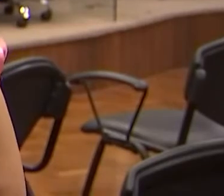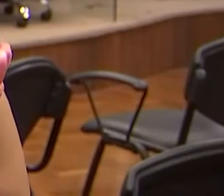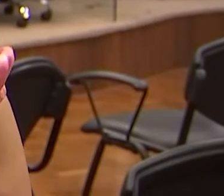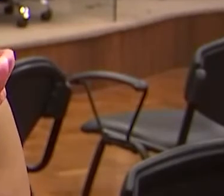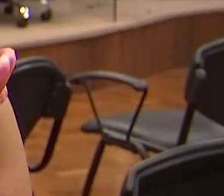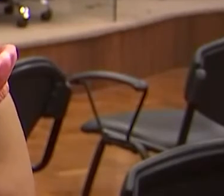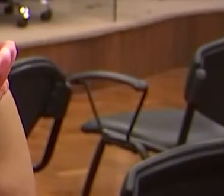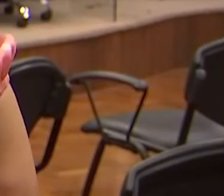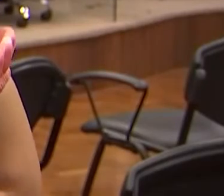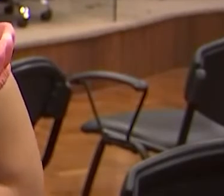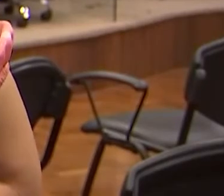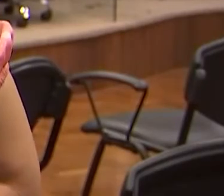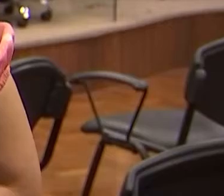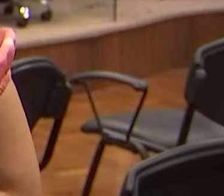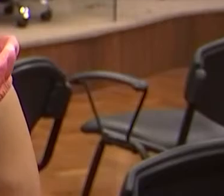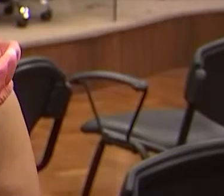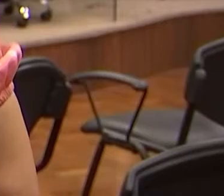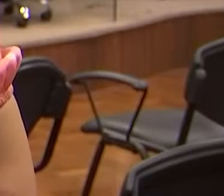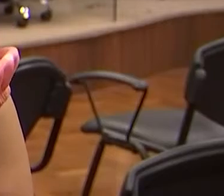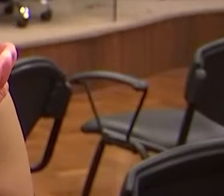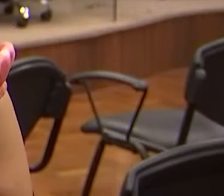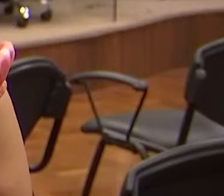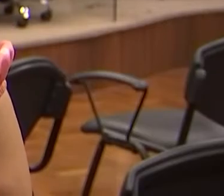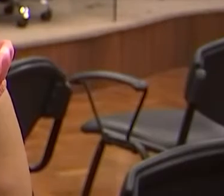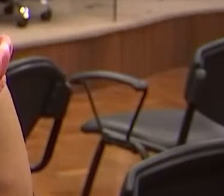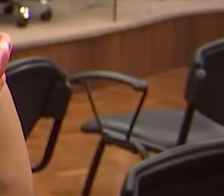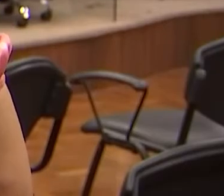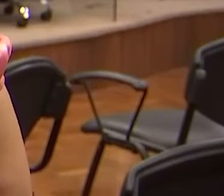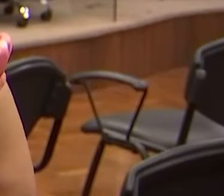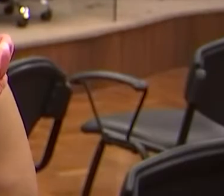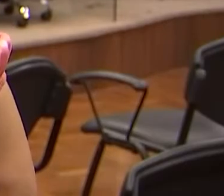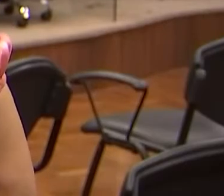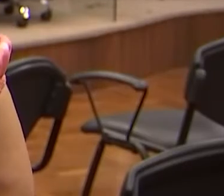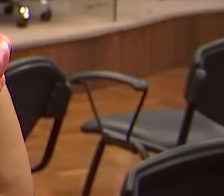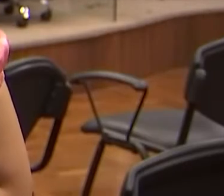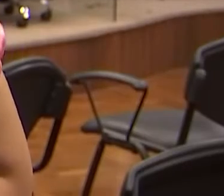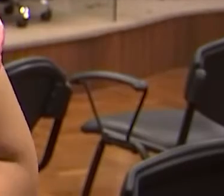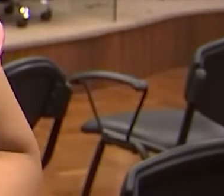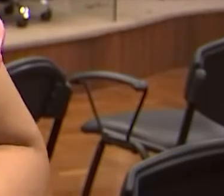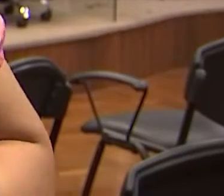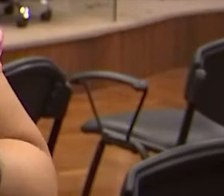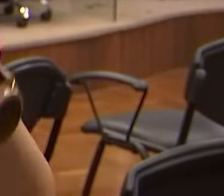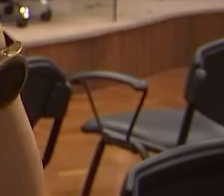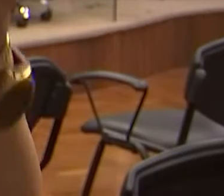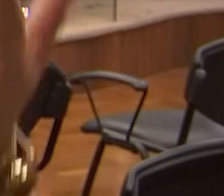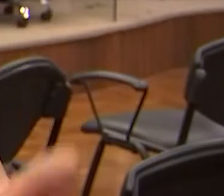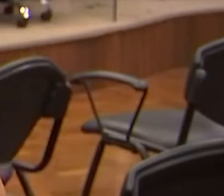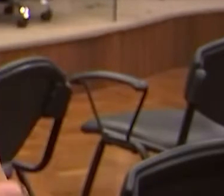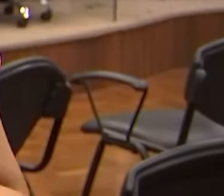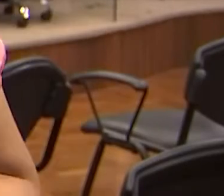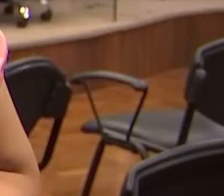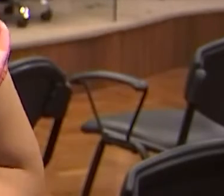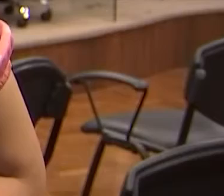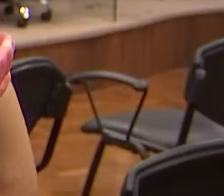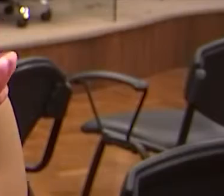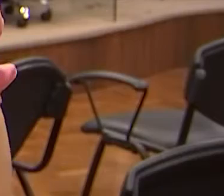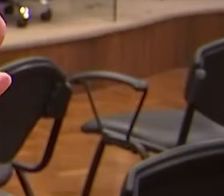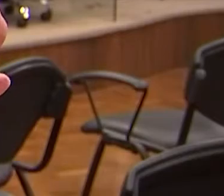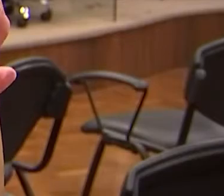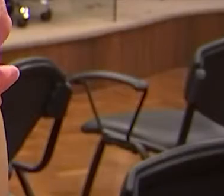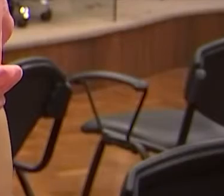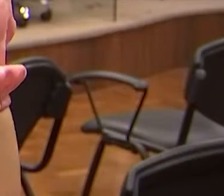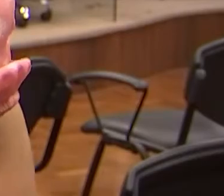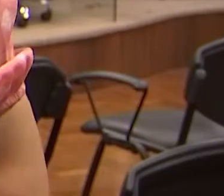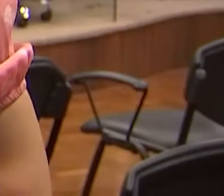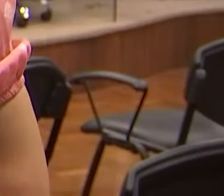Centro POPs, tem refeitório da cidadania, nós temos os abrigos, os sistemas de recâmbio, caso a pessoa deseje voltar. Então qual